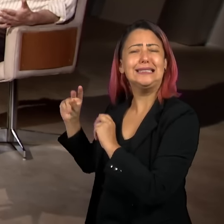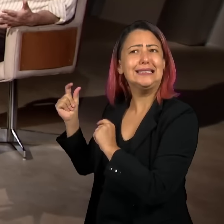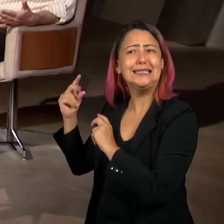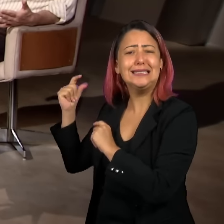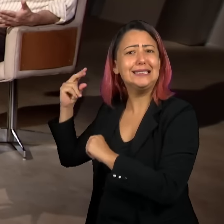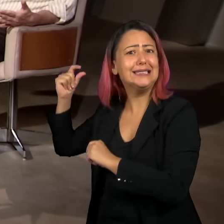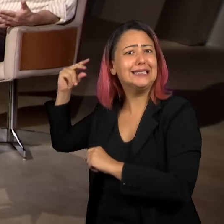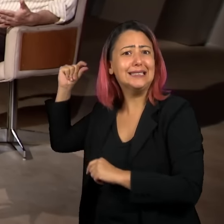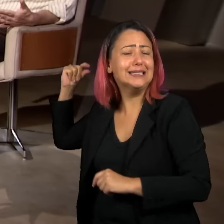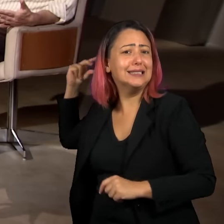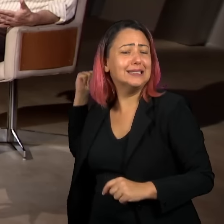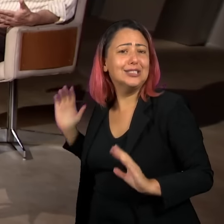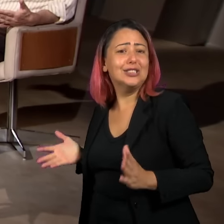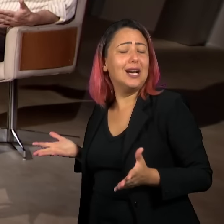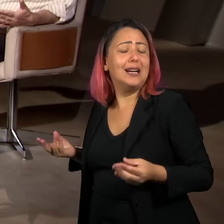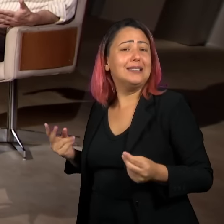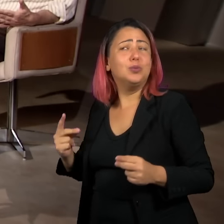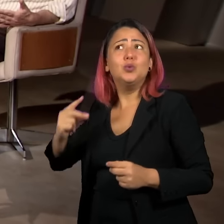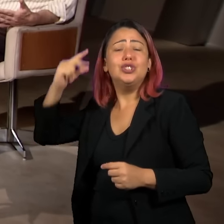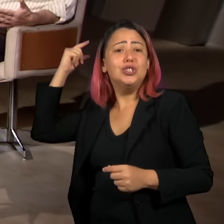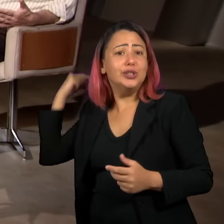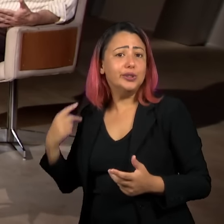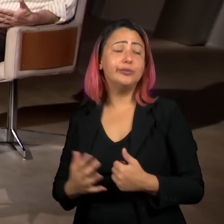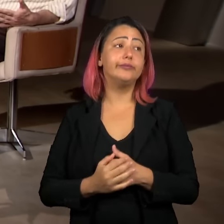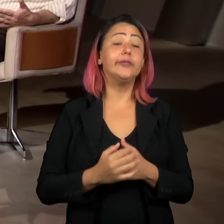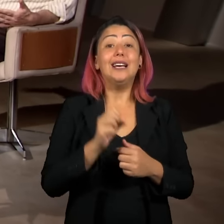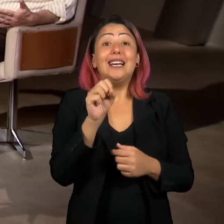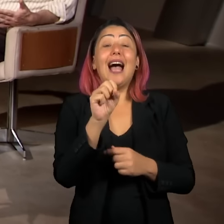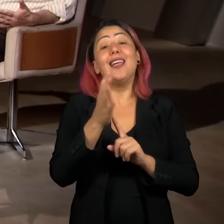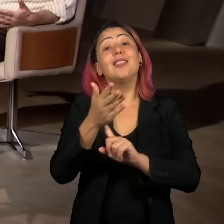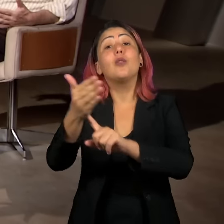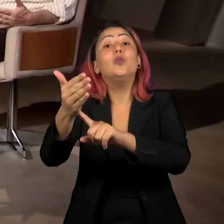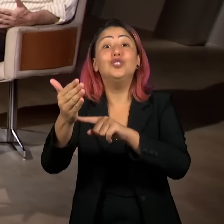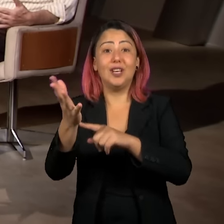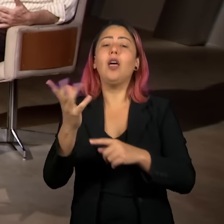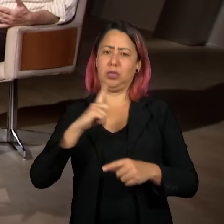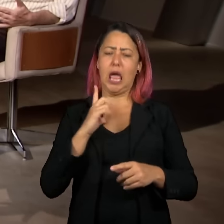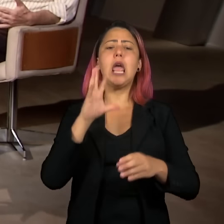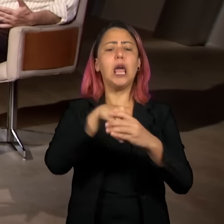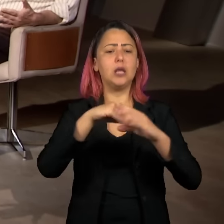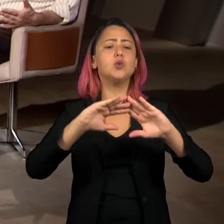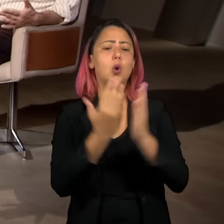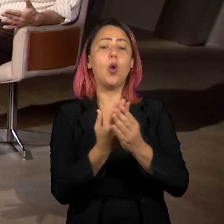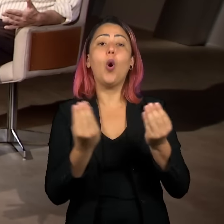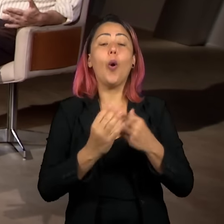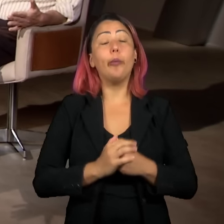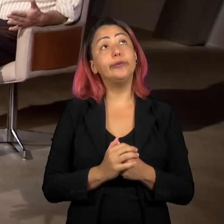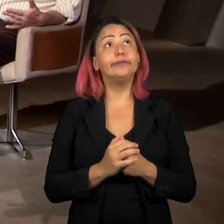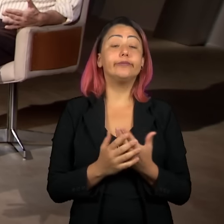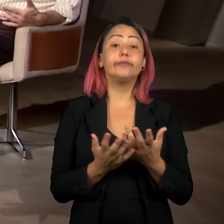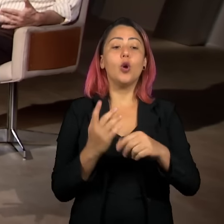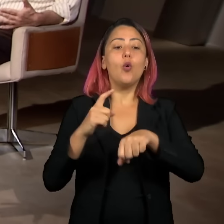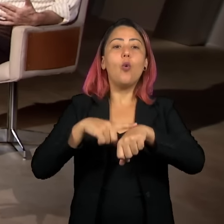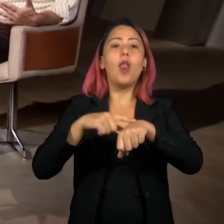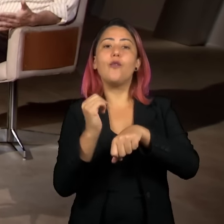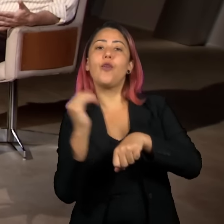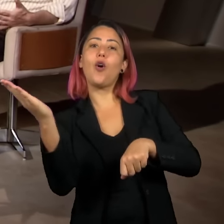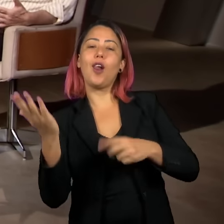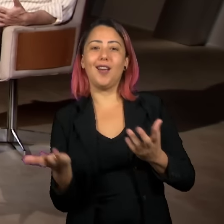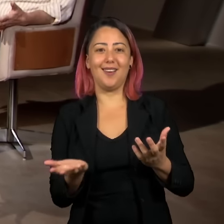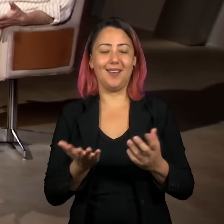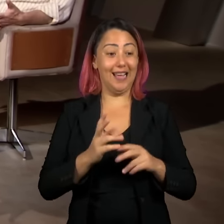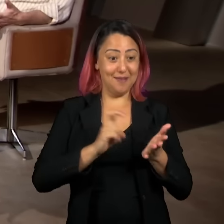appendix né que vai lá no contraturno ou faz alguma coisa no laboratório eh a tecnologia não